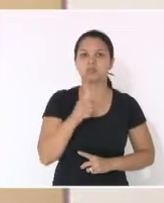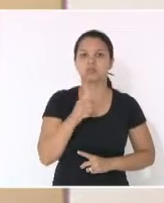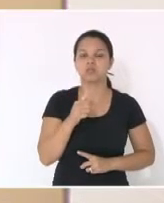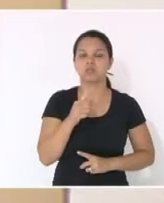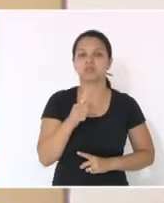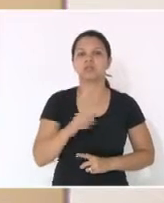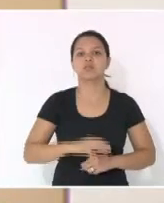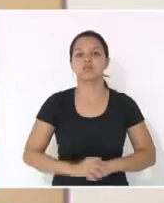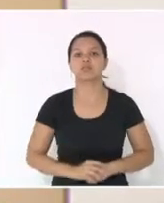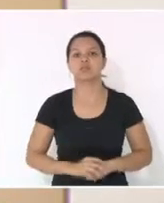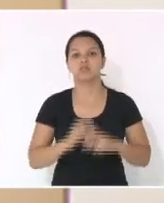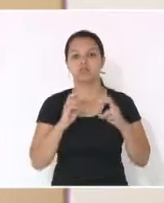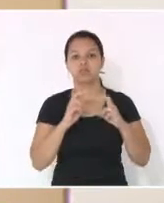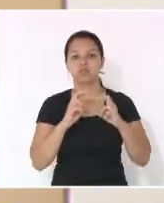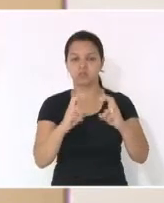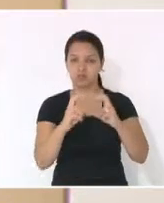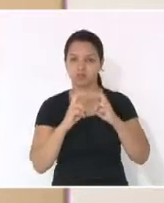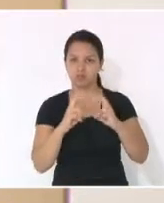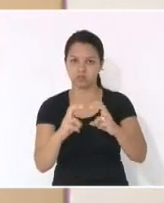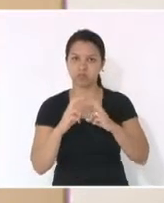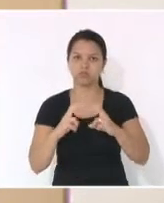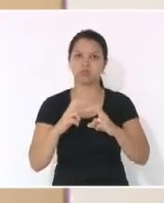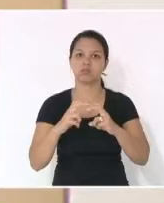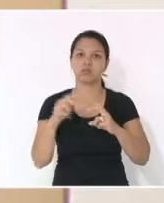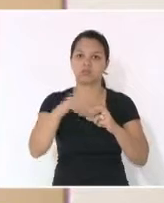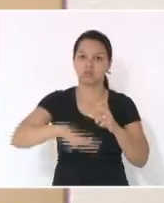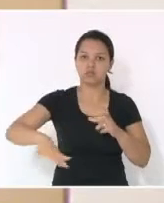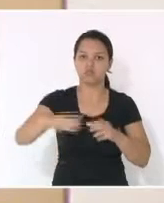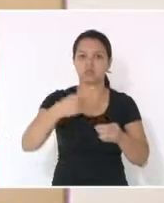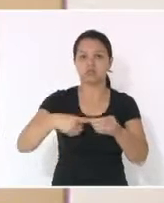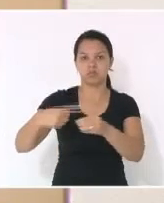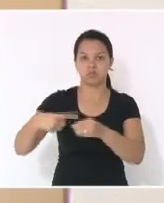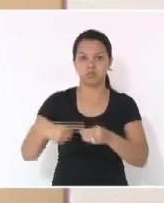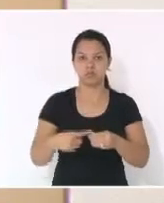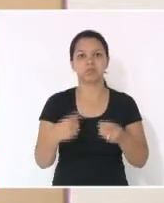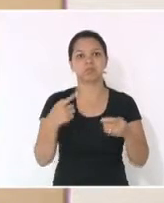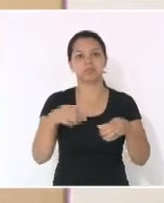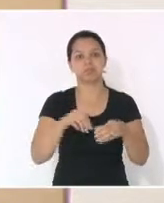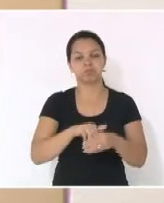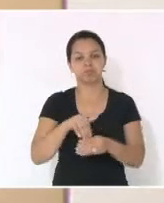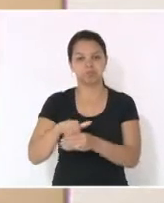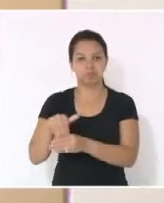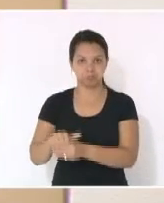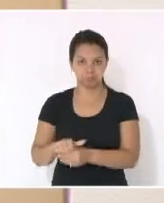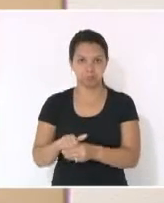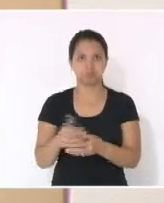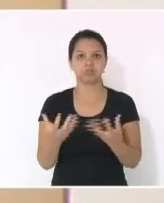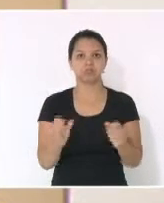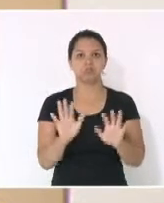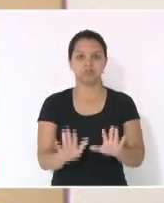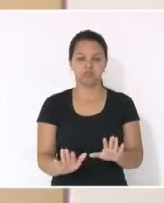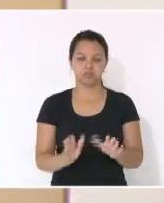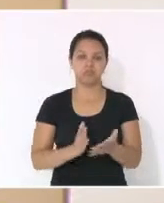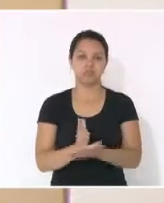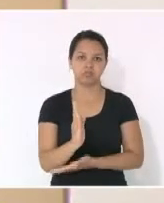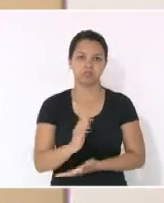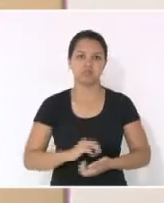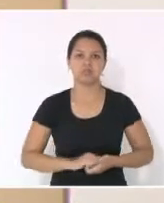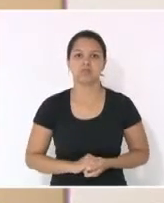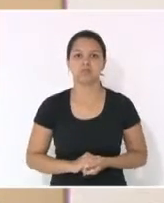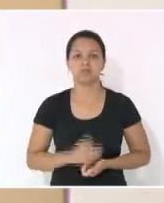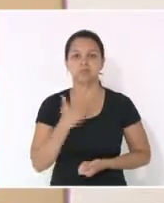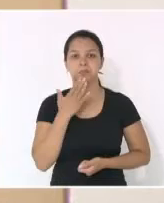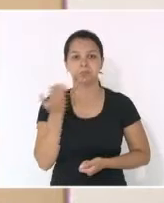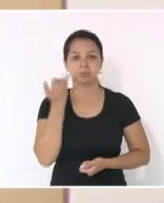intermunicipal em discussão novembro que quer discutir em votação quem estiver de acordo permanece como está aprovado pela